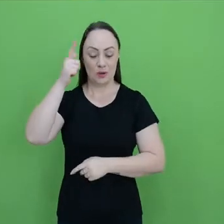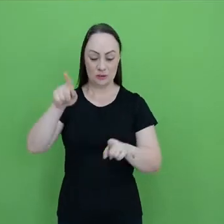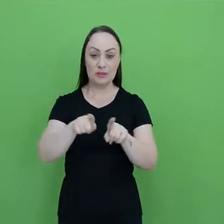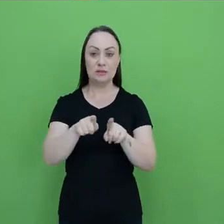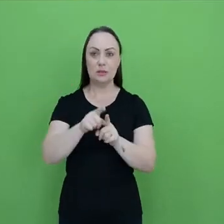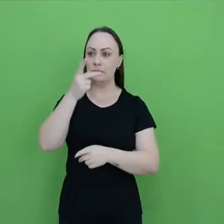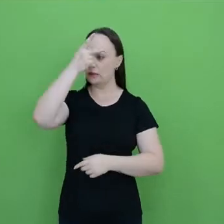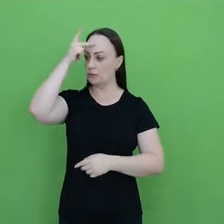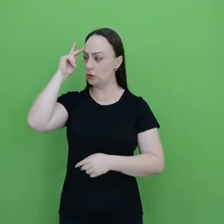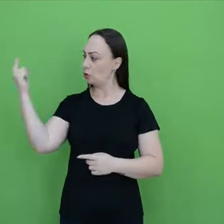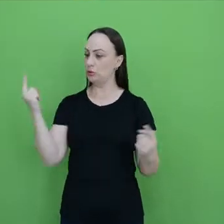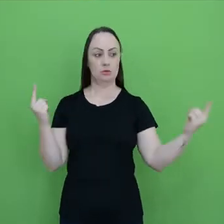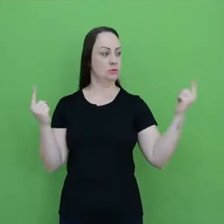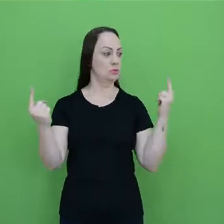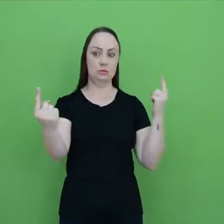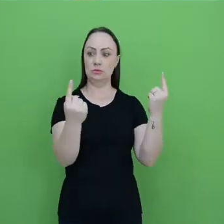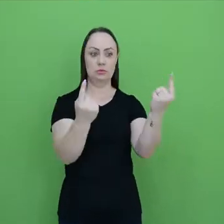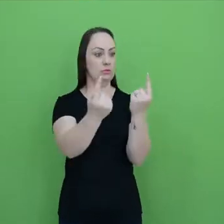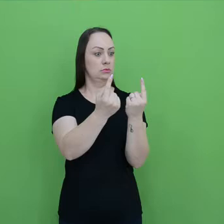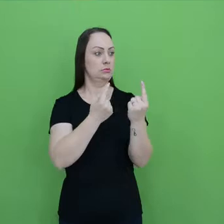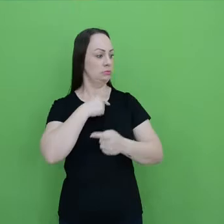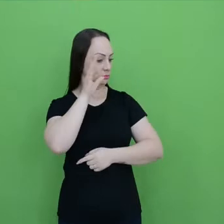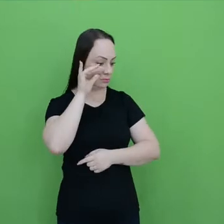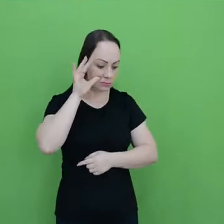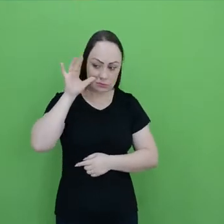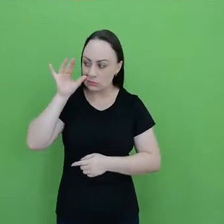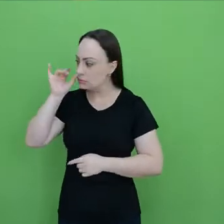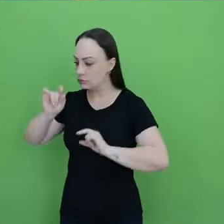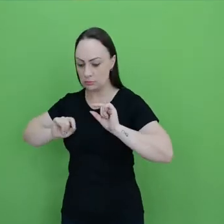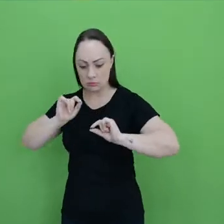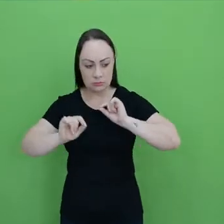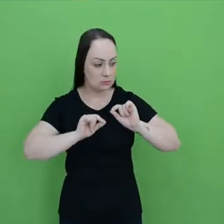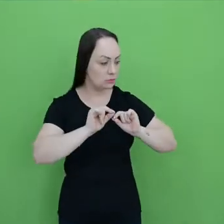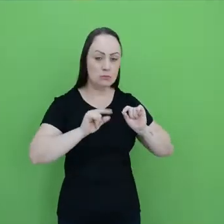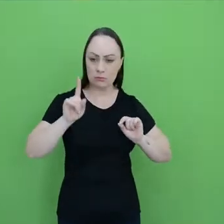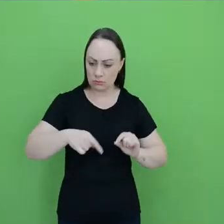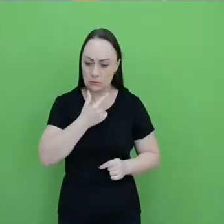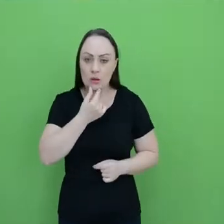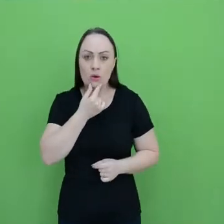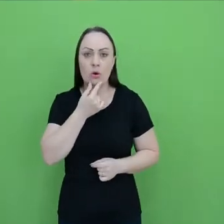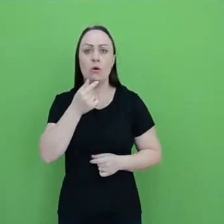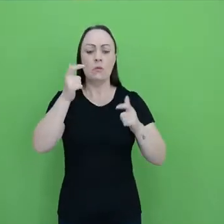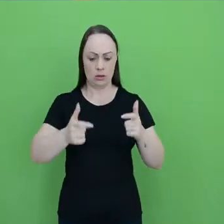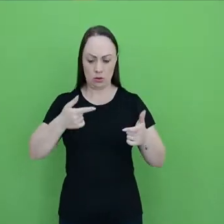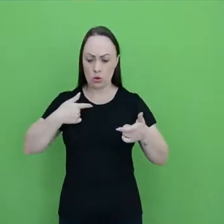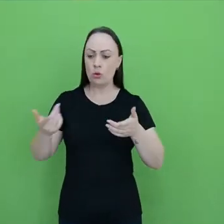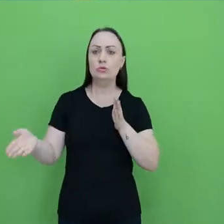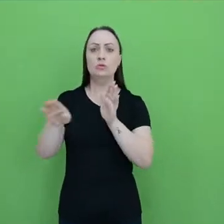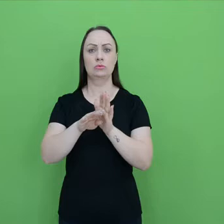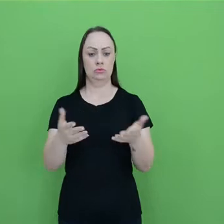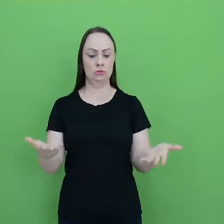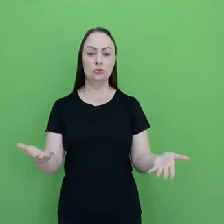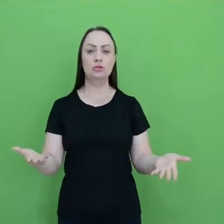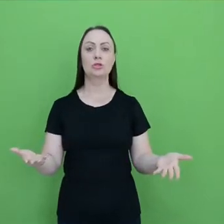pelas pessoas que estavam próximas a ele, curiosas, para saber quem era aquele rapaz, de onde tinha